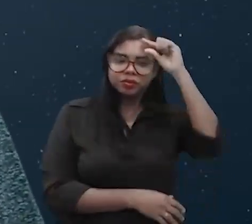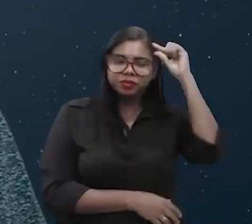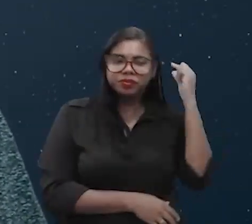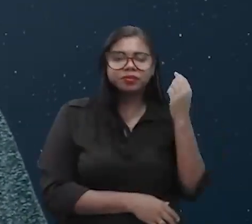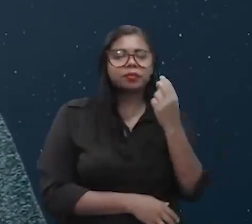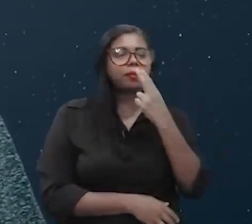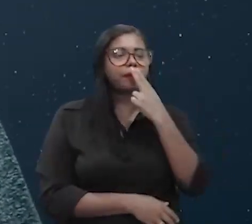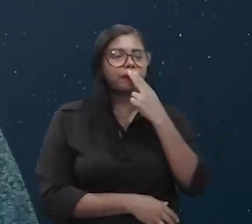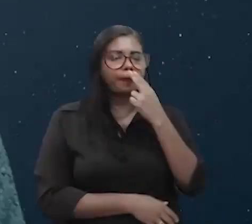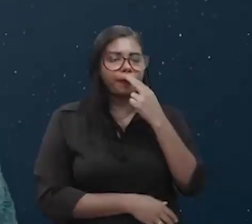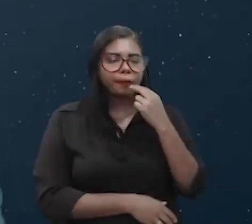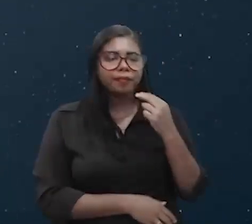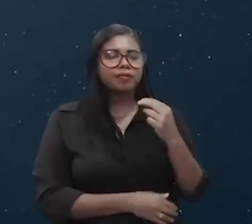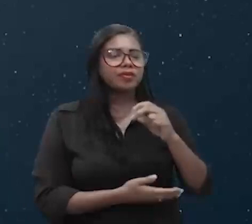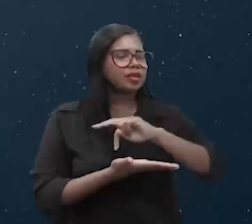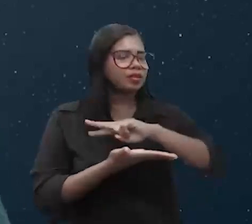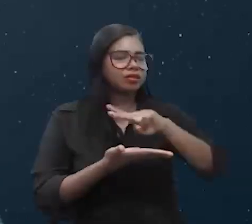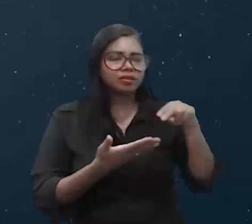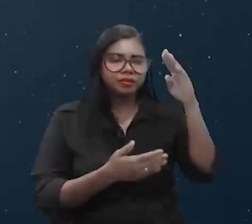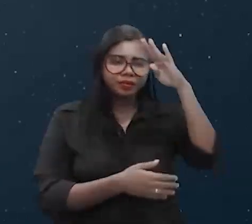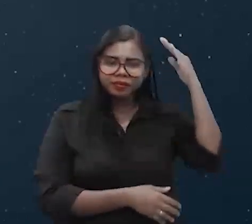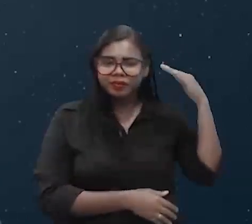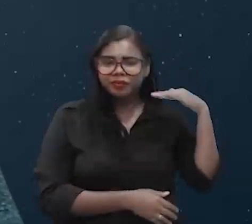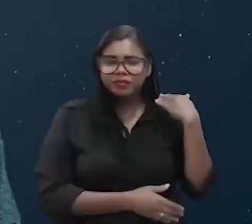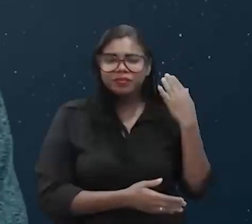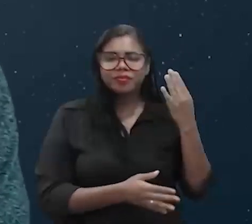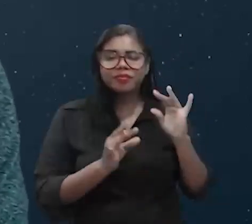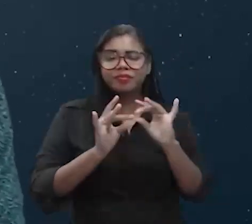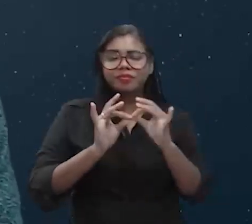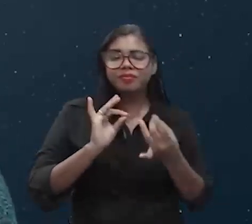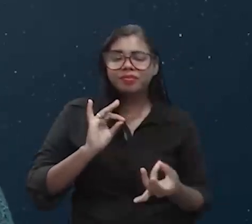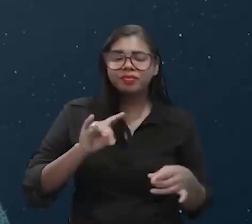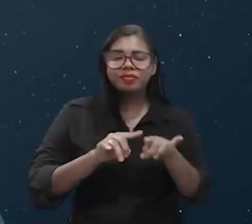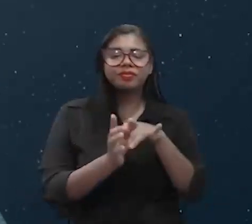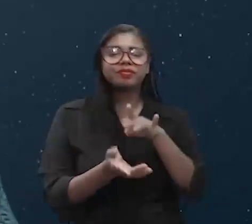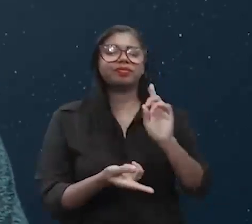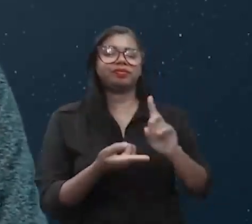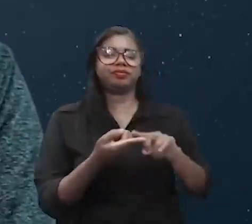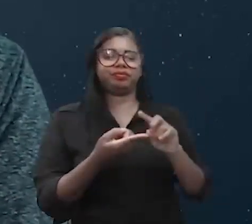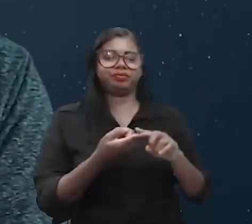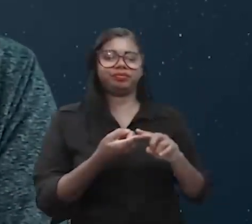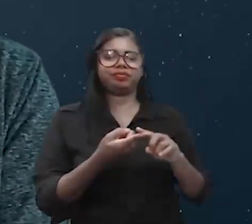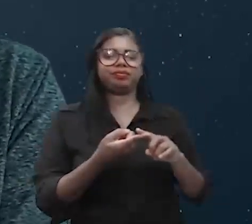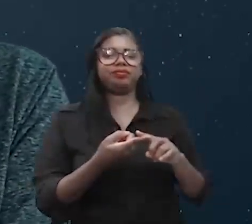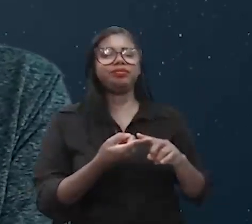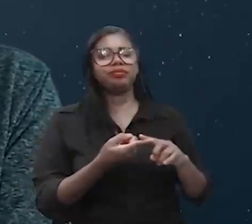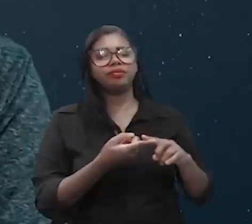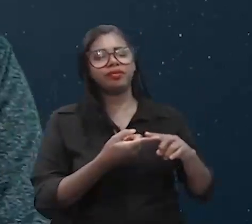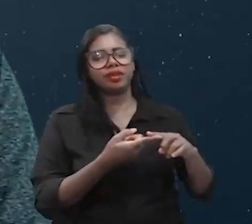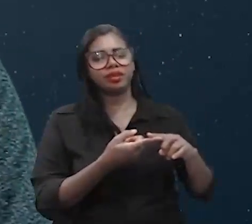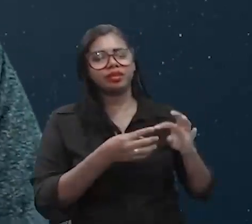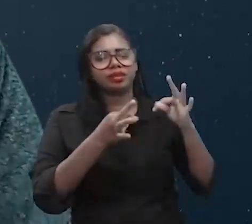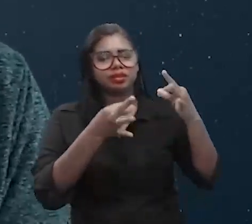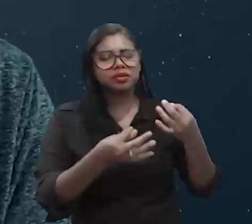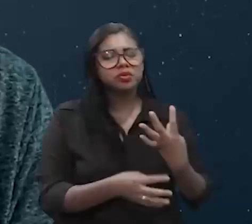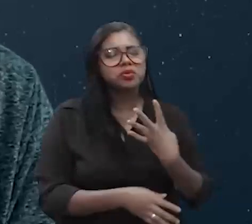muitos outros escritores realistas. E aí ele traz todo o conhecimento científico dele na obra, tanto que ele dividiu a obra em 3 partes.